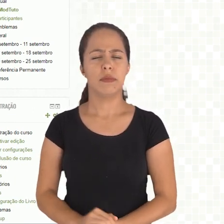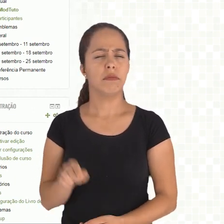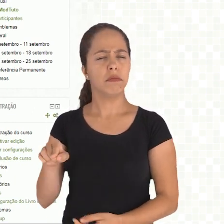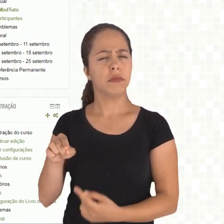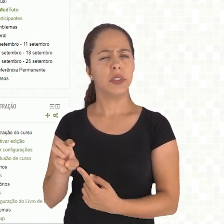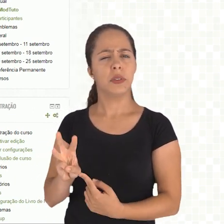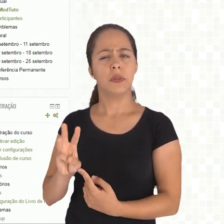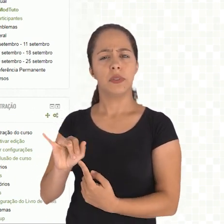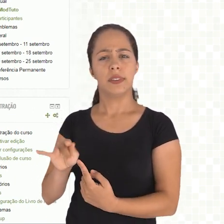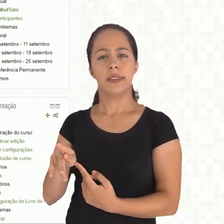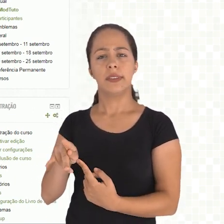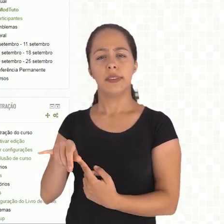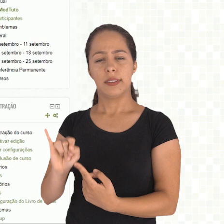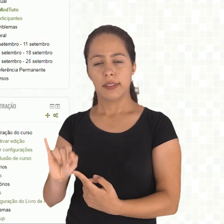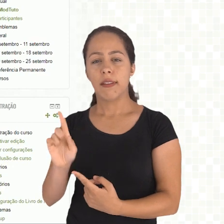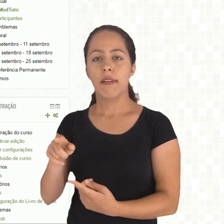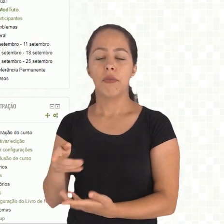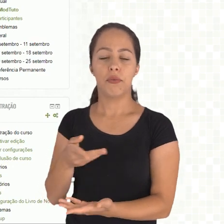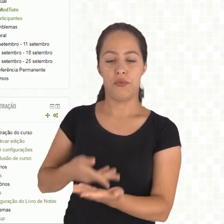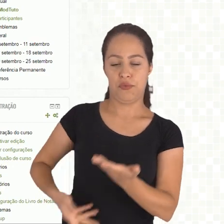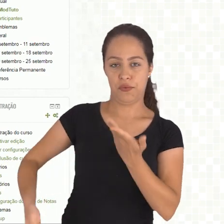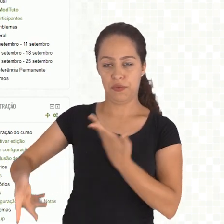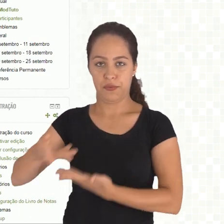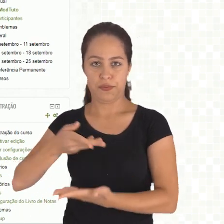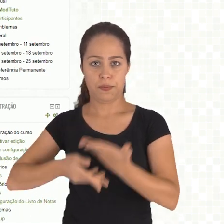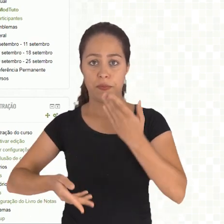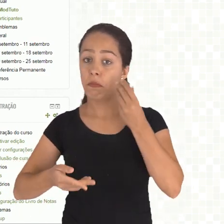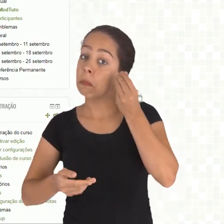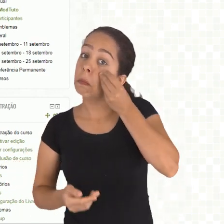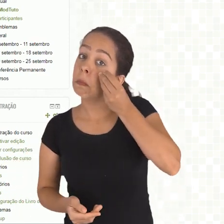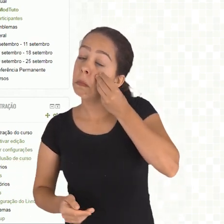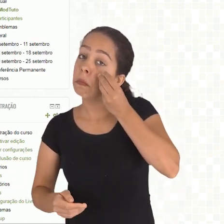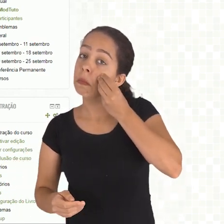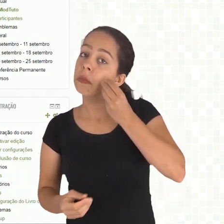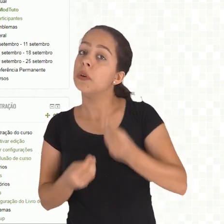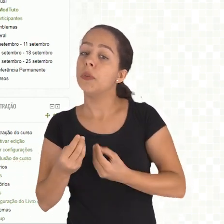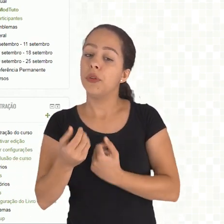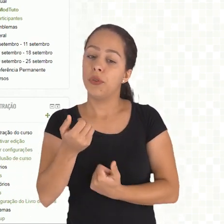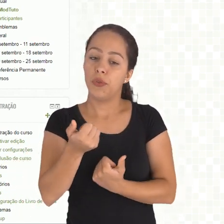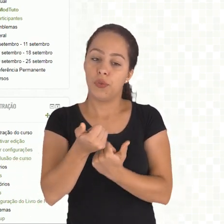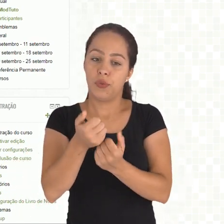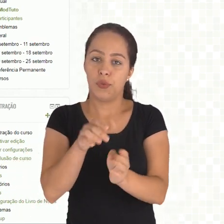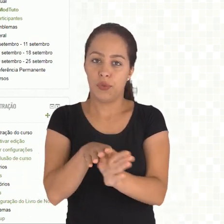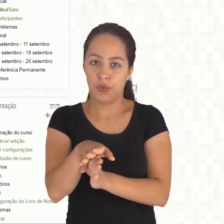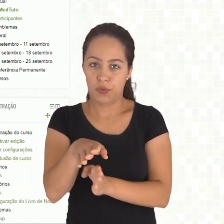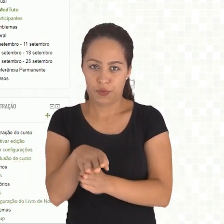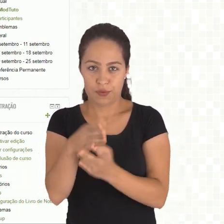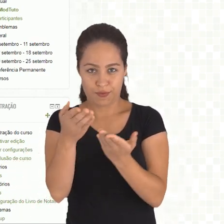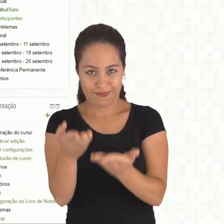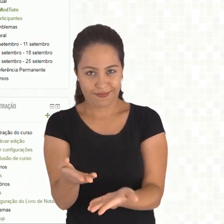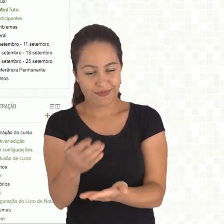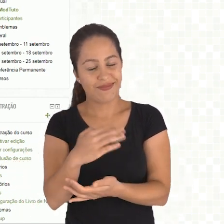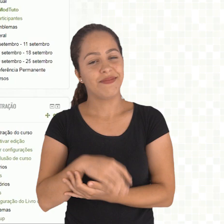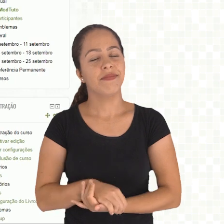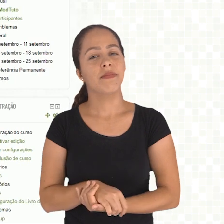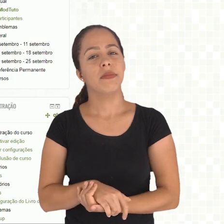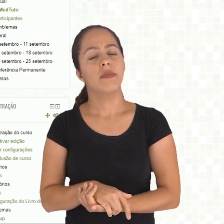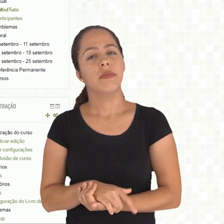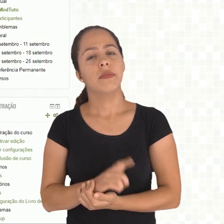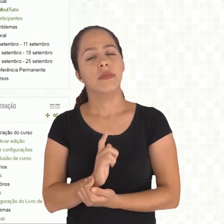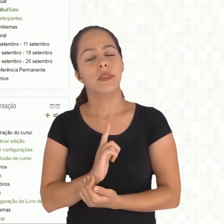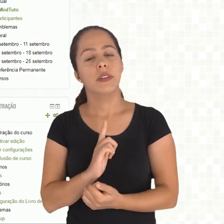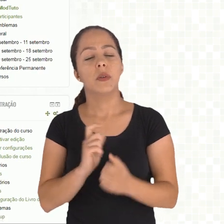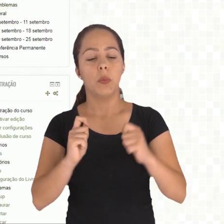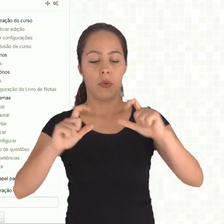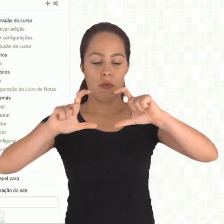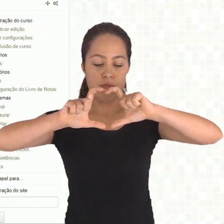uma Wiki colaborativa para teste de tutorial, por exemplo. Né? Aqui você tem a opção de